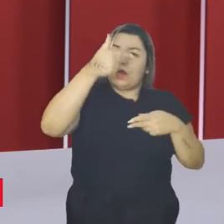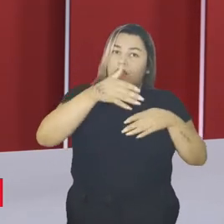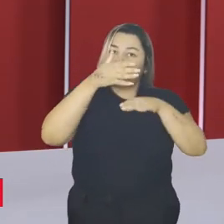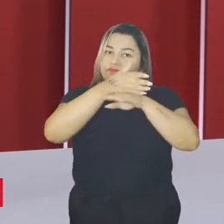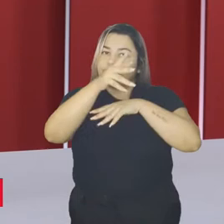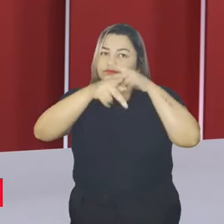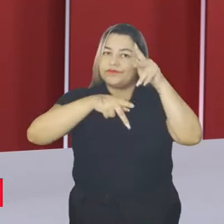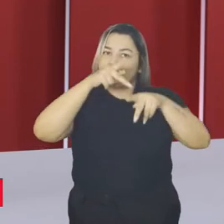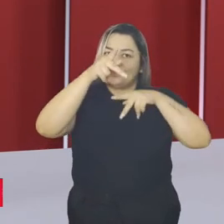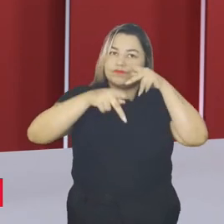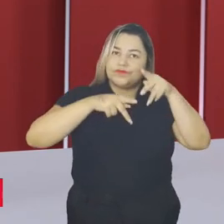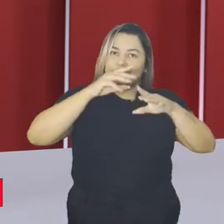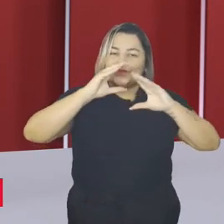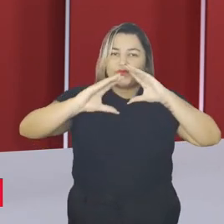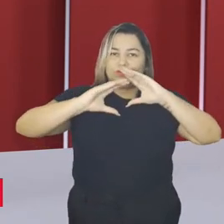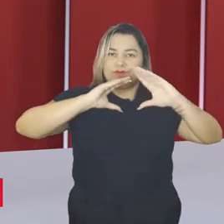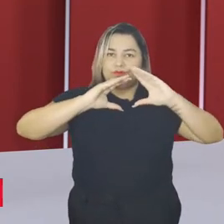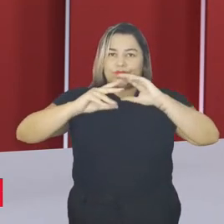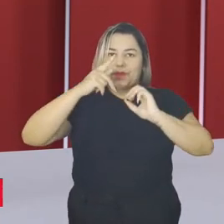de Comunicação em